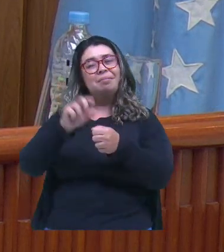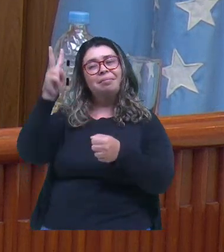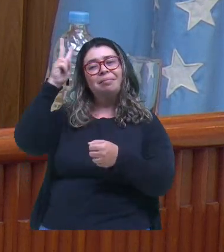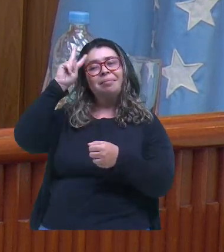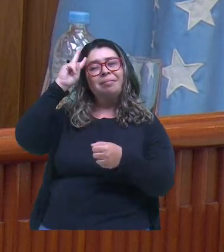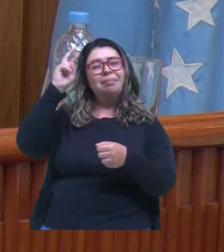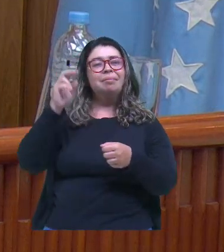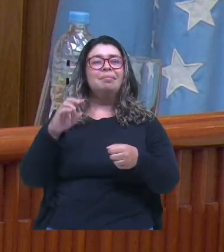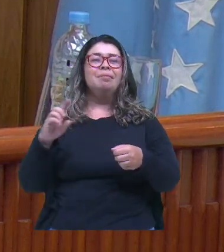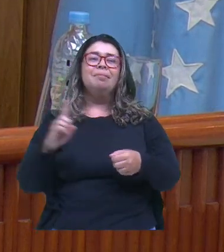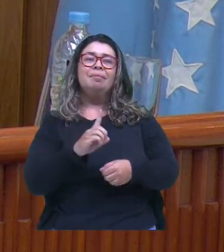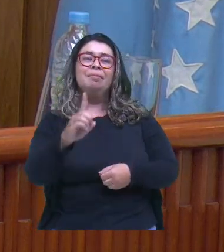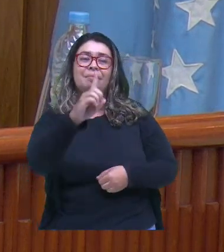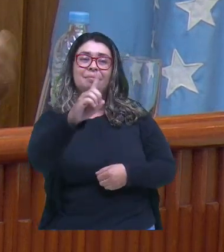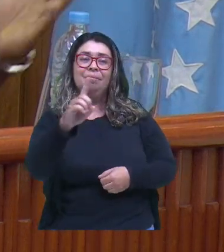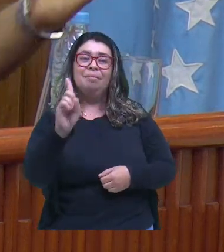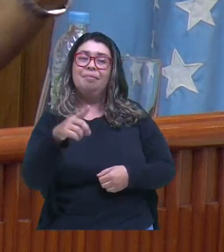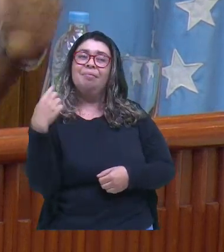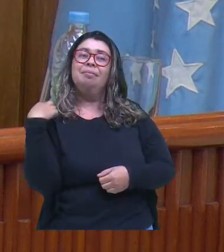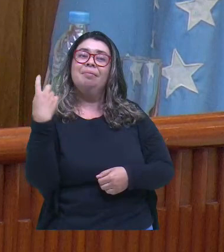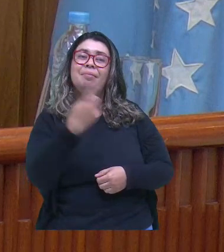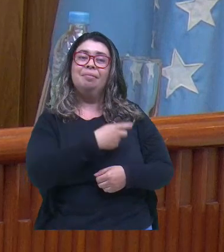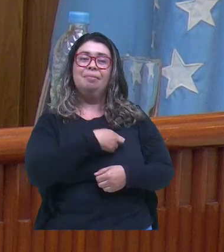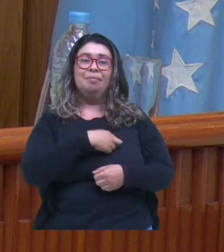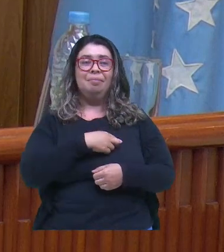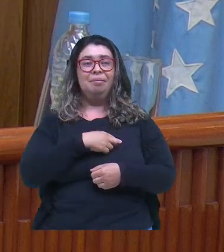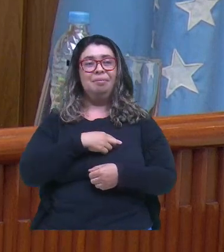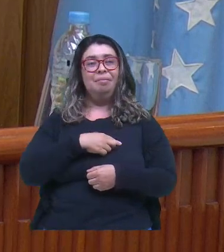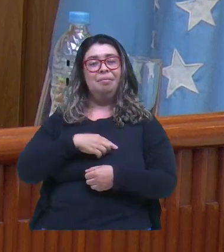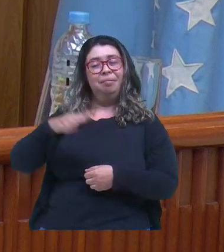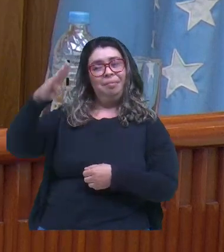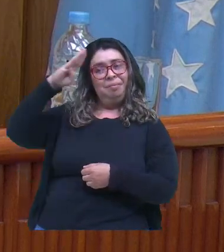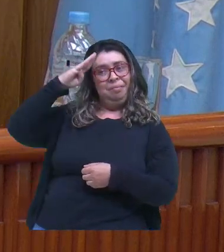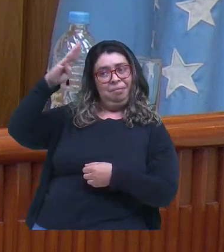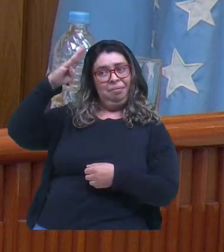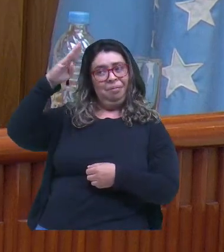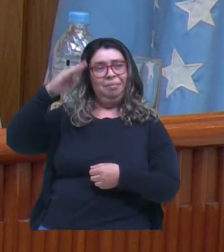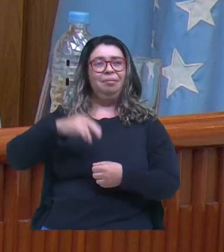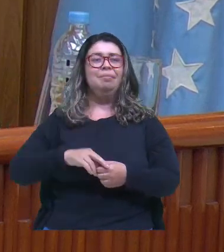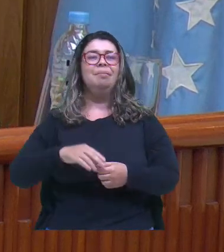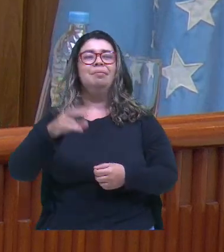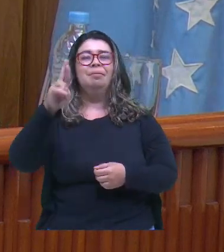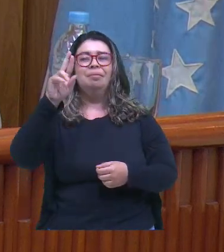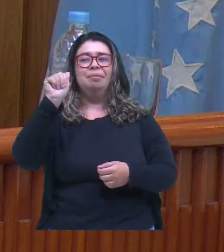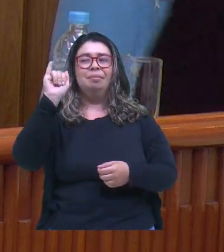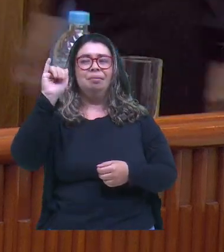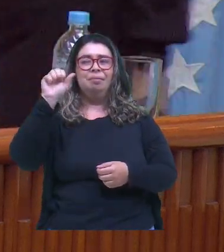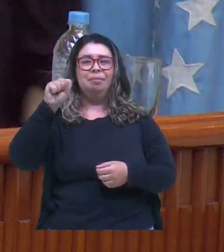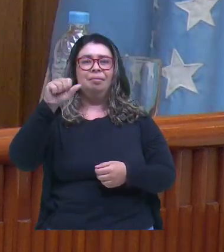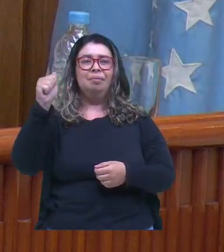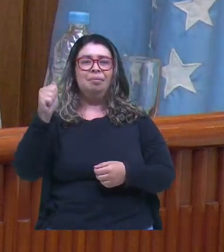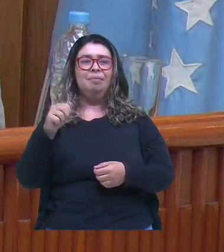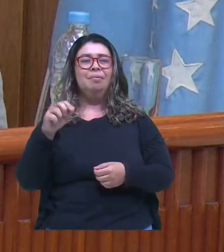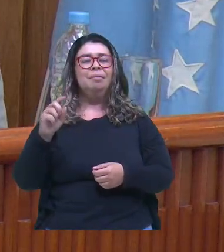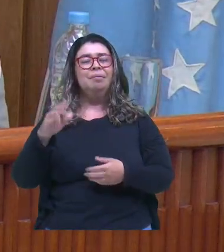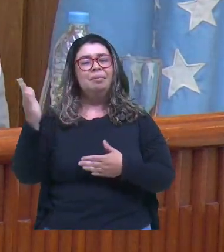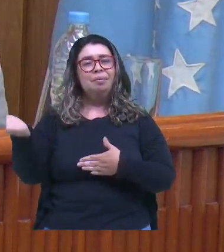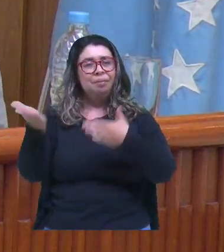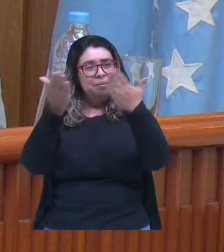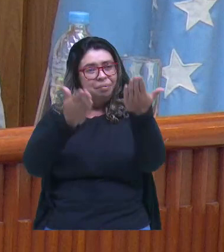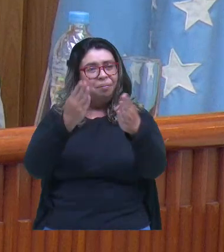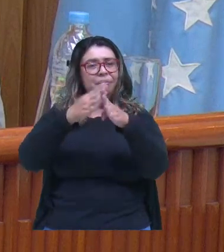É nossa. Na pessoa da minha comandante, a Tenente Raíssa, eu quero oferecer para todos nós e dar o meu muito